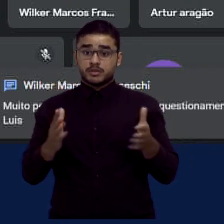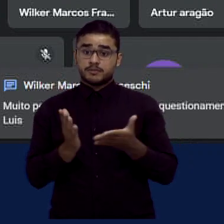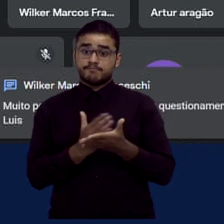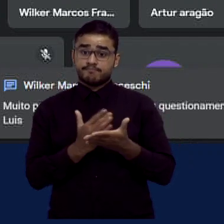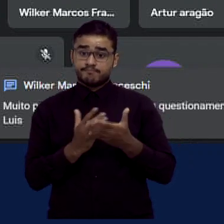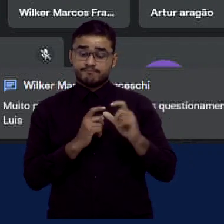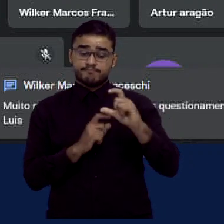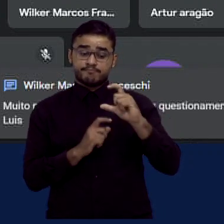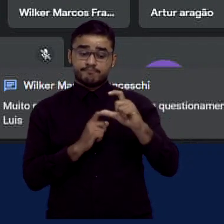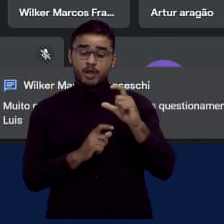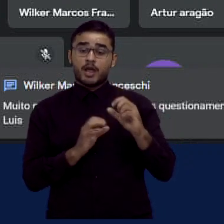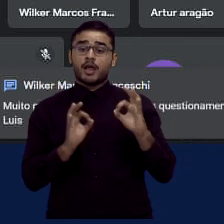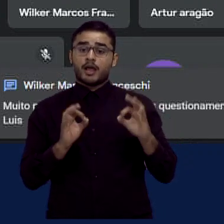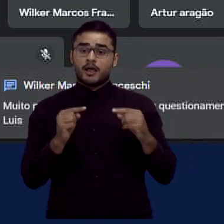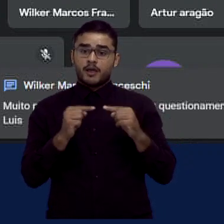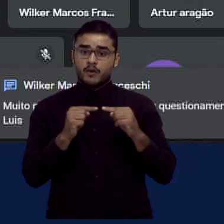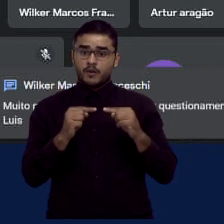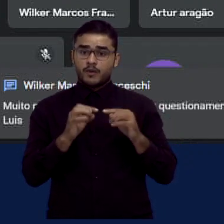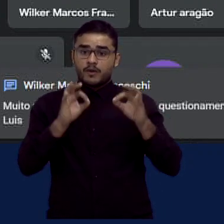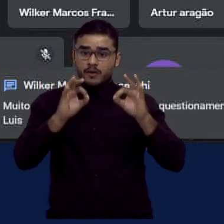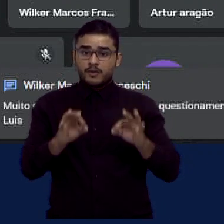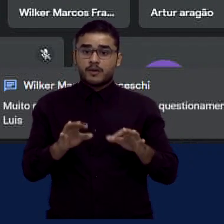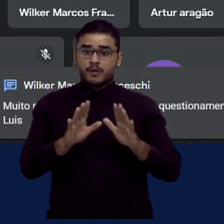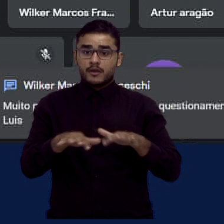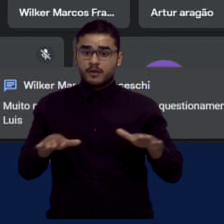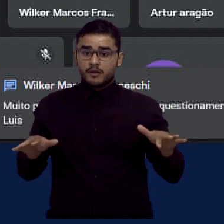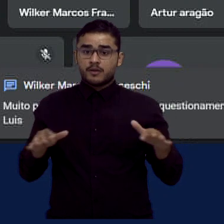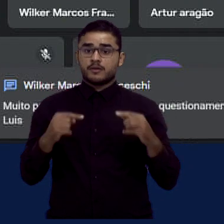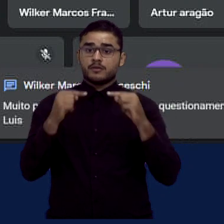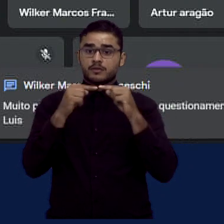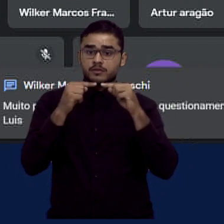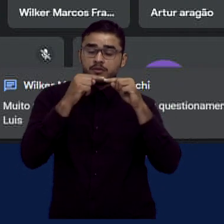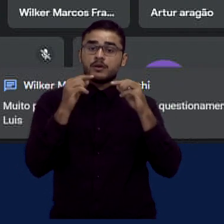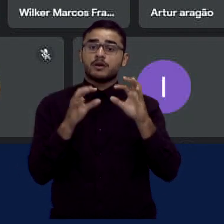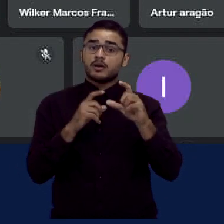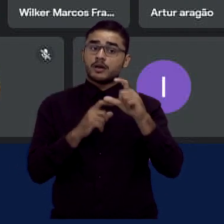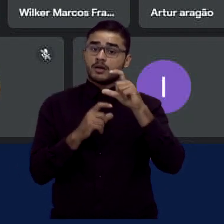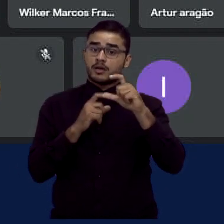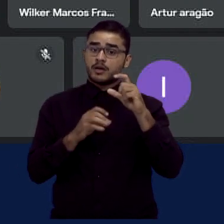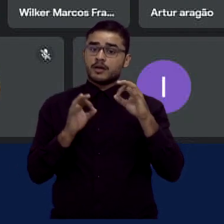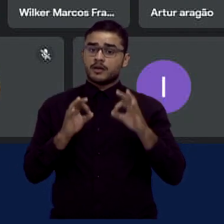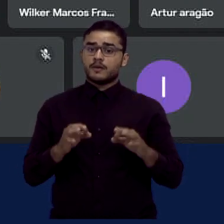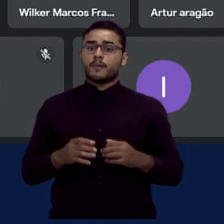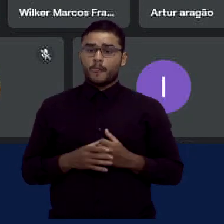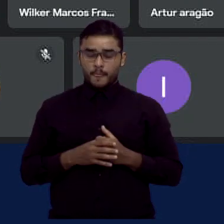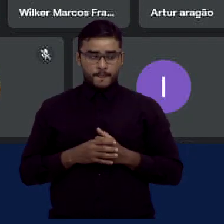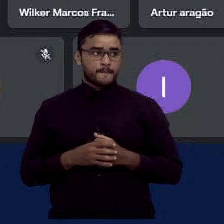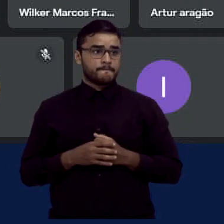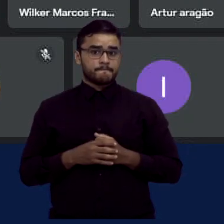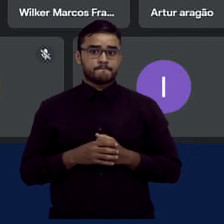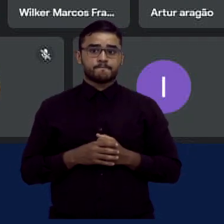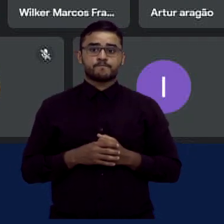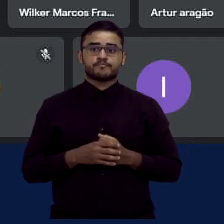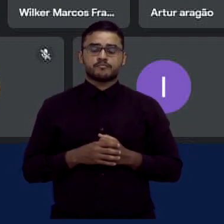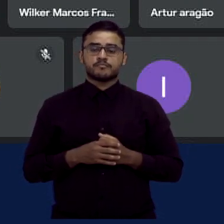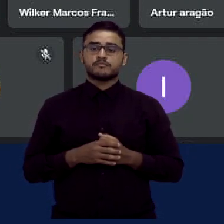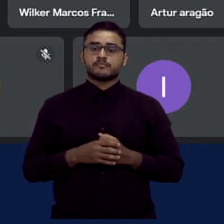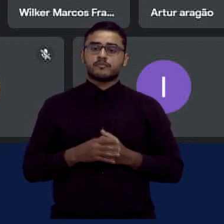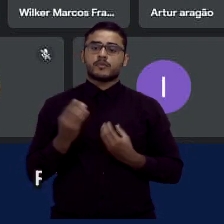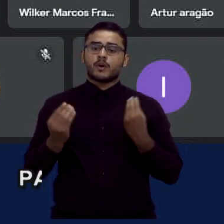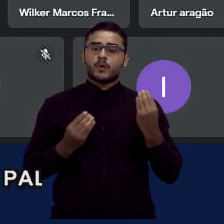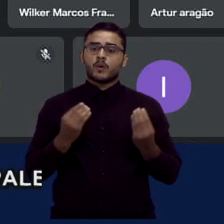tem uma linguagem voltada para as crianças, ele lida, inclusive, com as coisas do